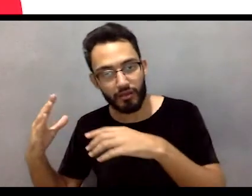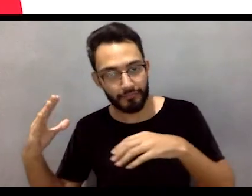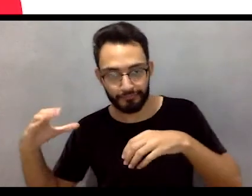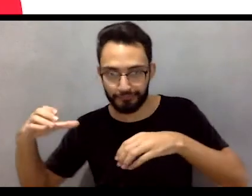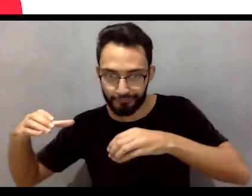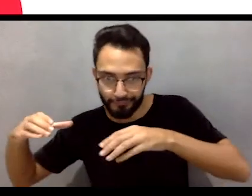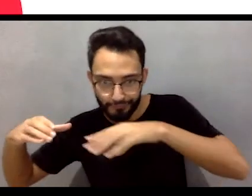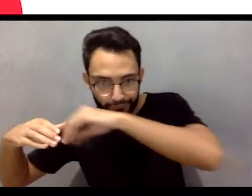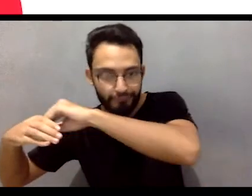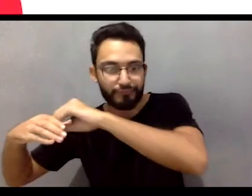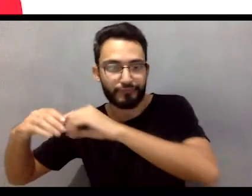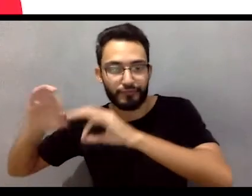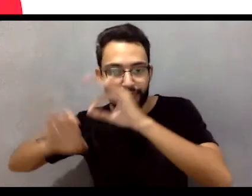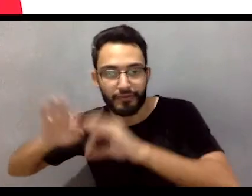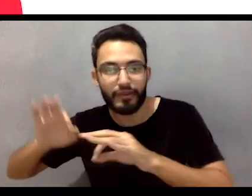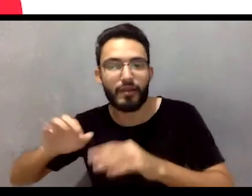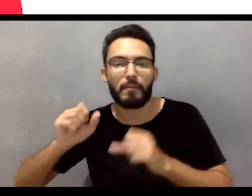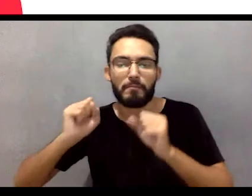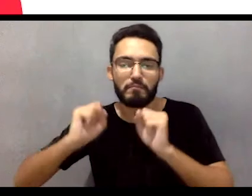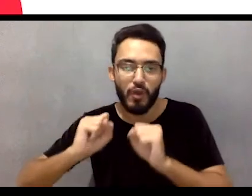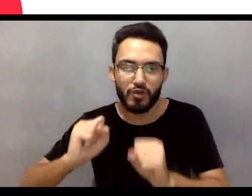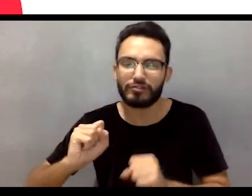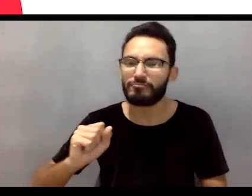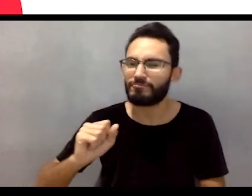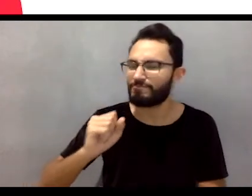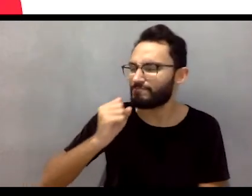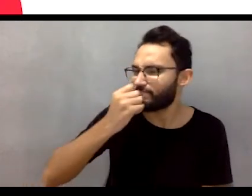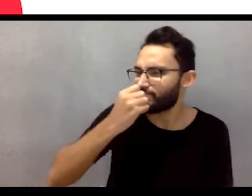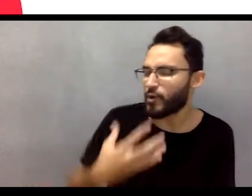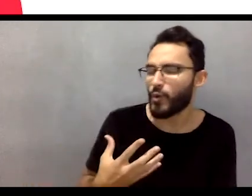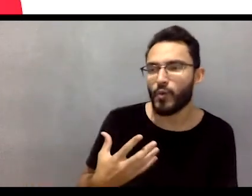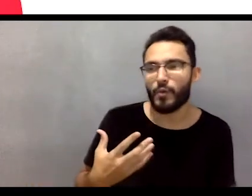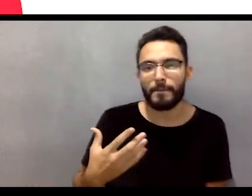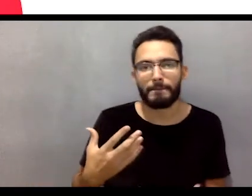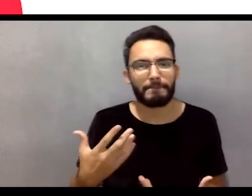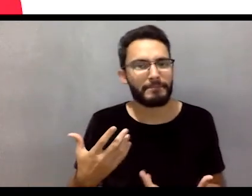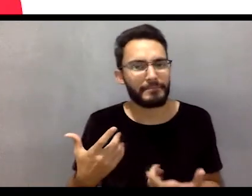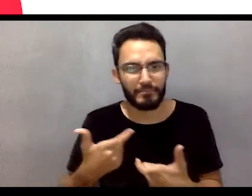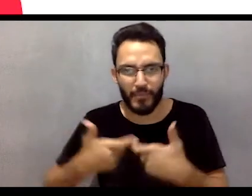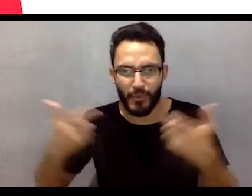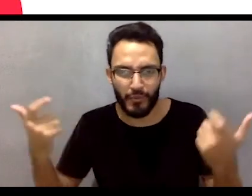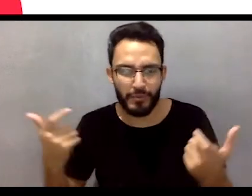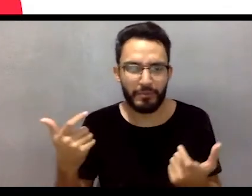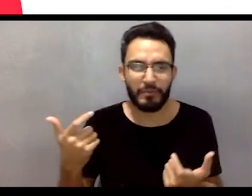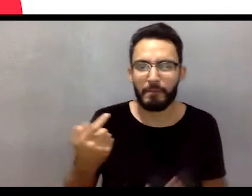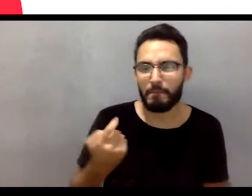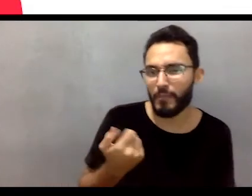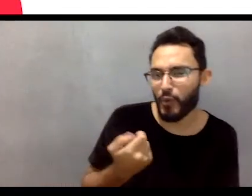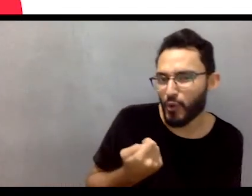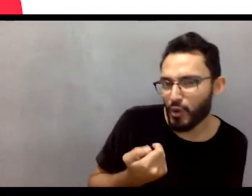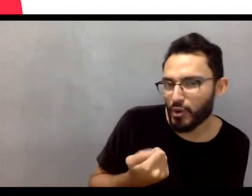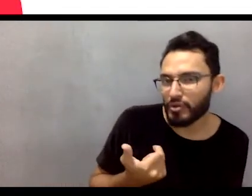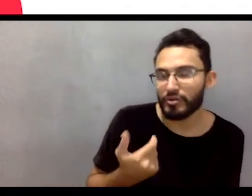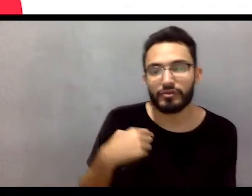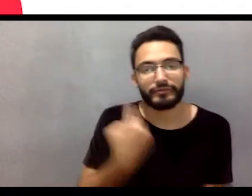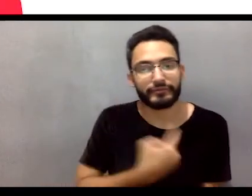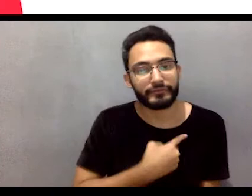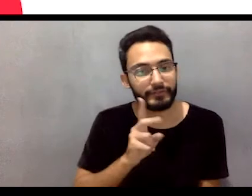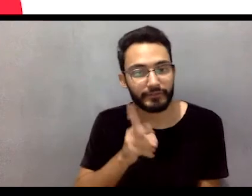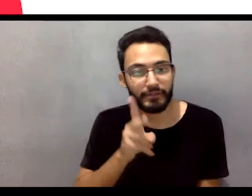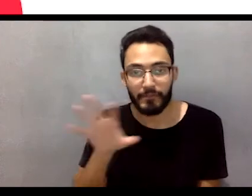ser super, pode ser muito, pode ser indiferente, pode ser pouco. Então, a gente coloca